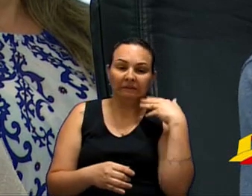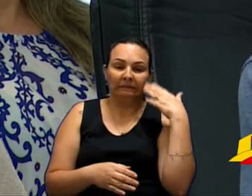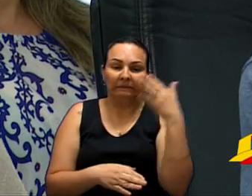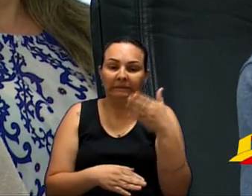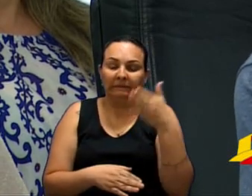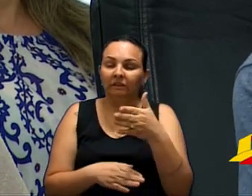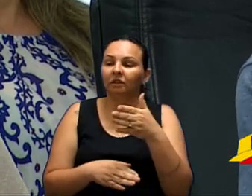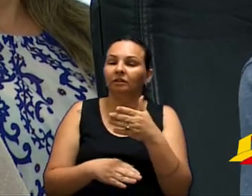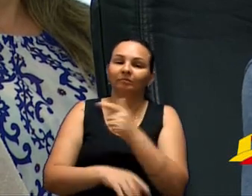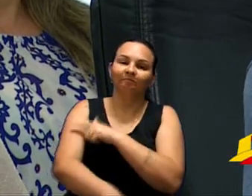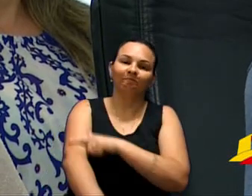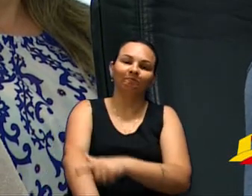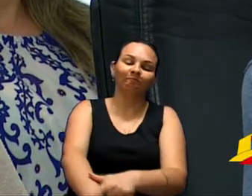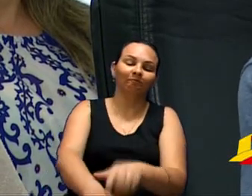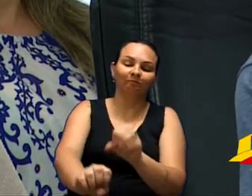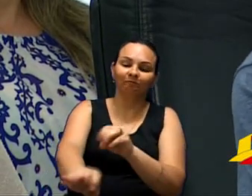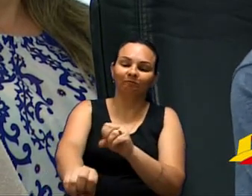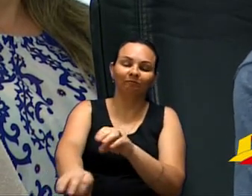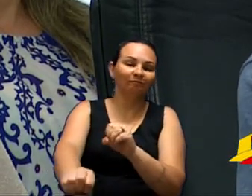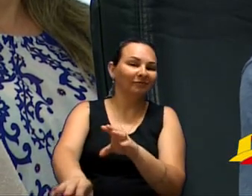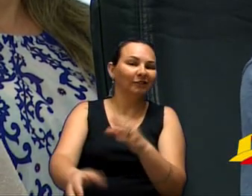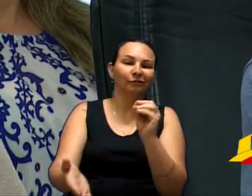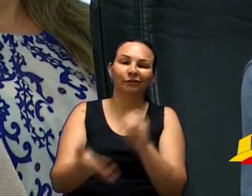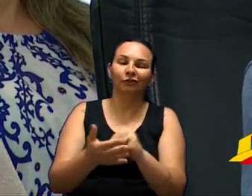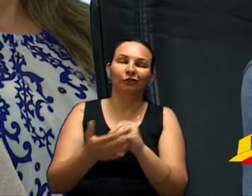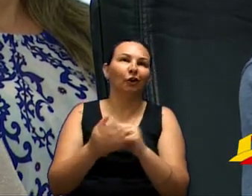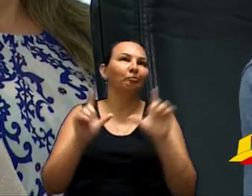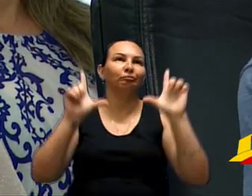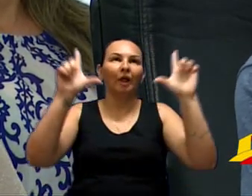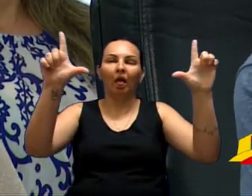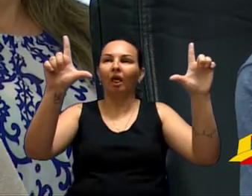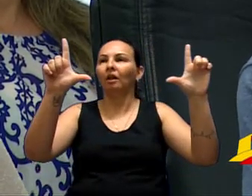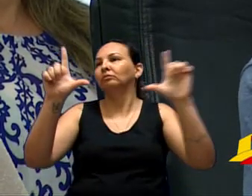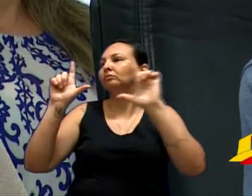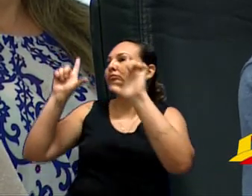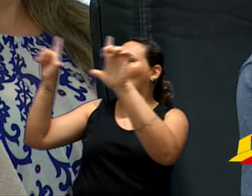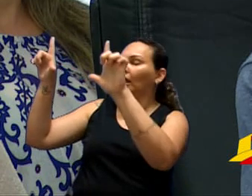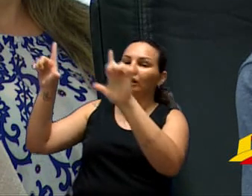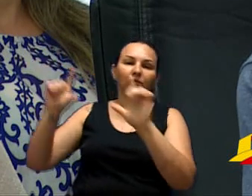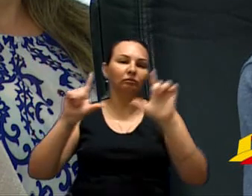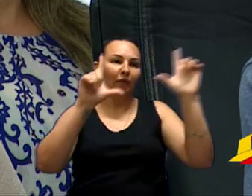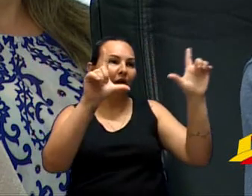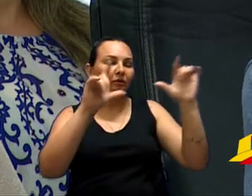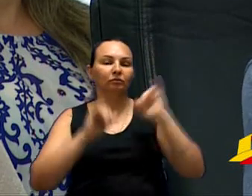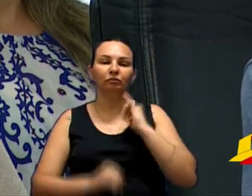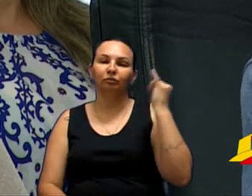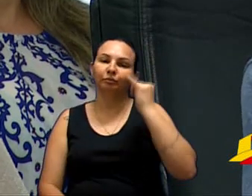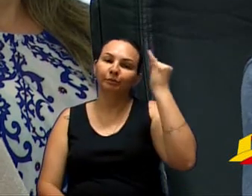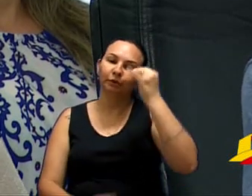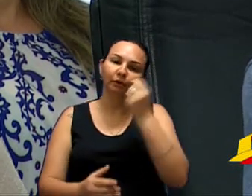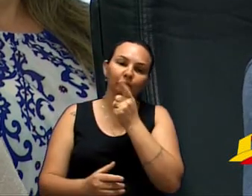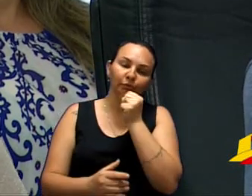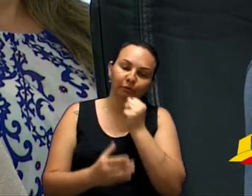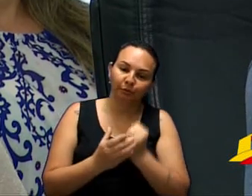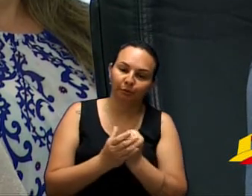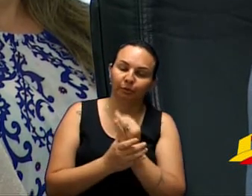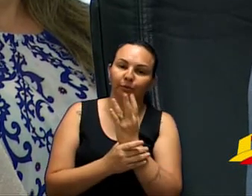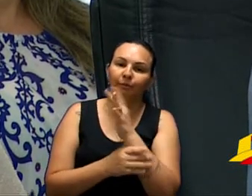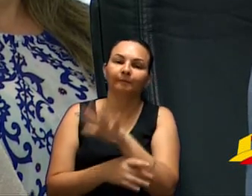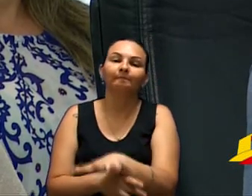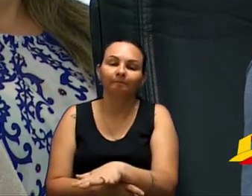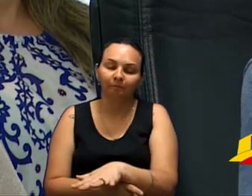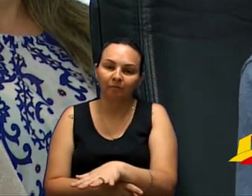faz uma educação não pensa no futuro só através de cartazes e falando da importância dada às nascentes a gente faz uma